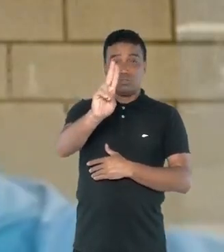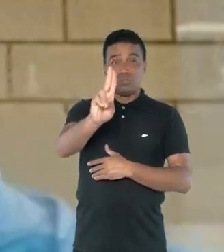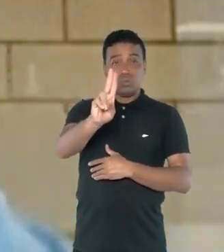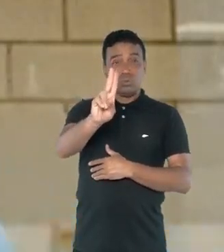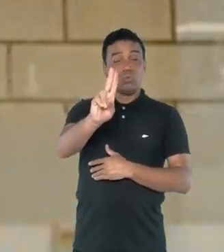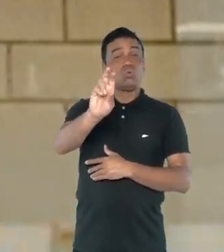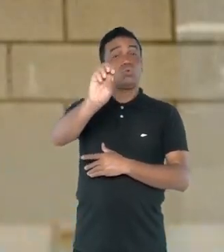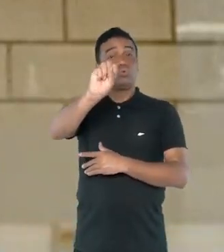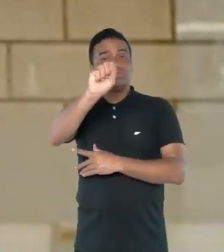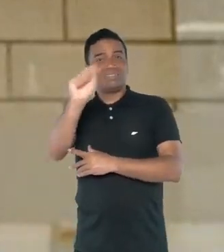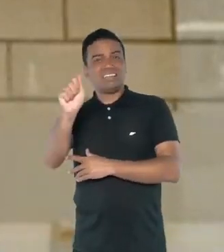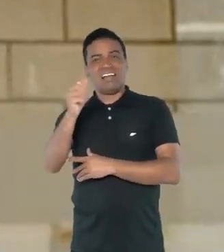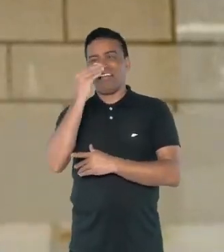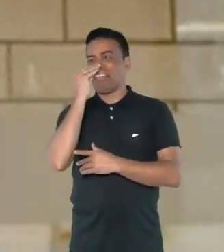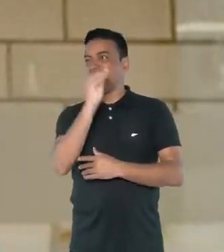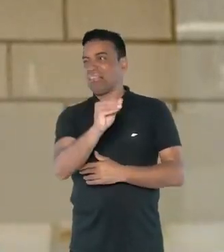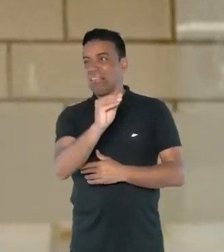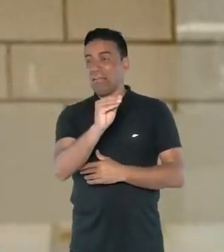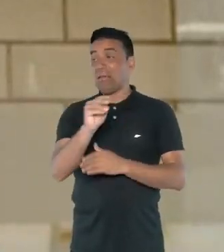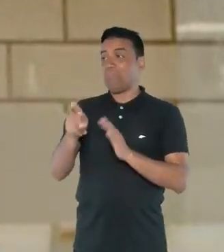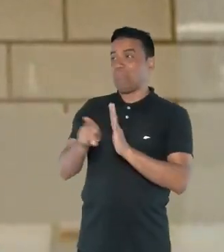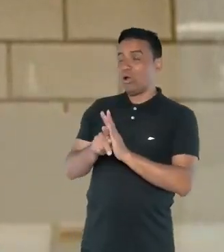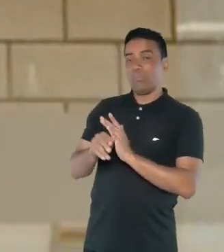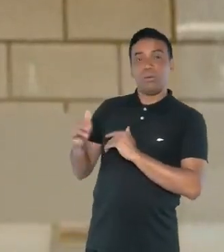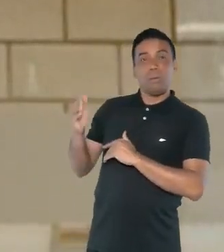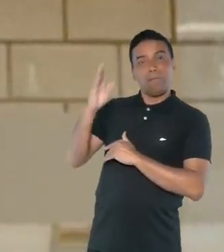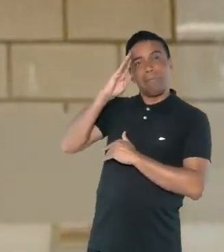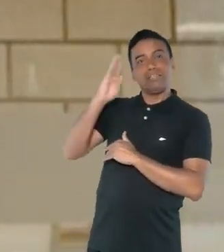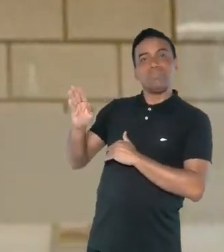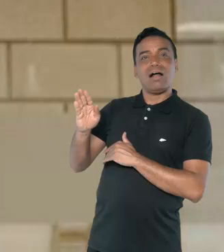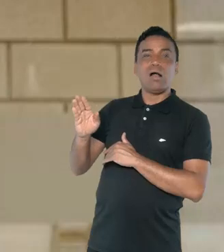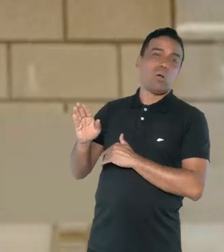ignorada, deixada de lado e fiquemos apenas com a filosofia